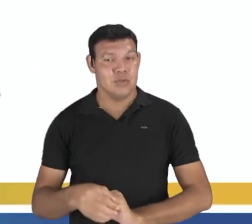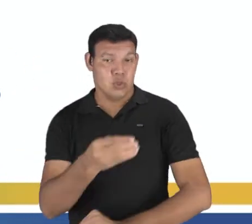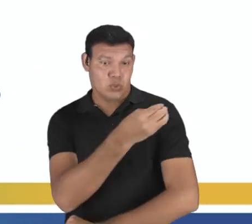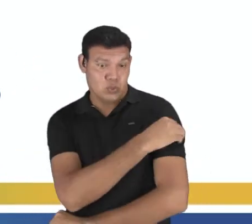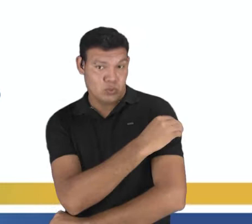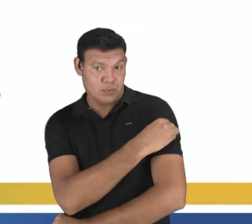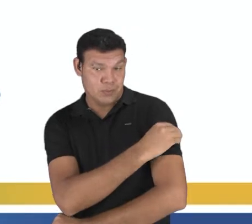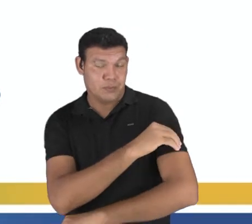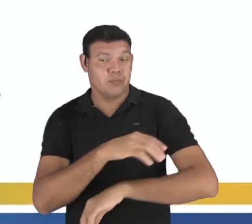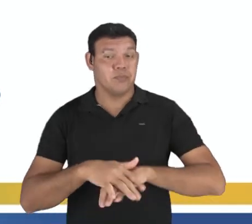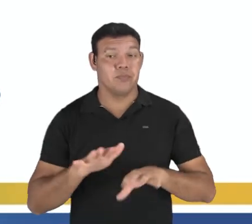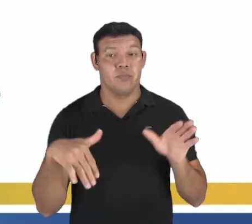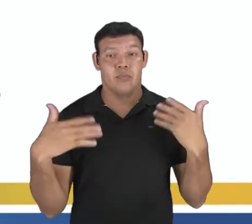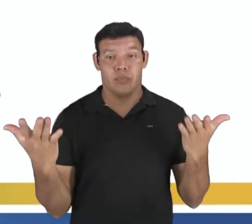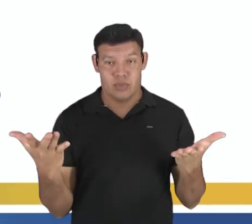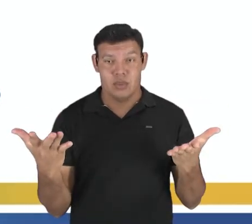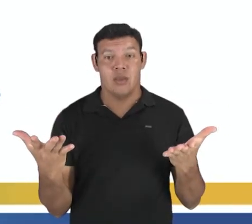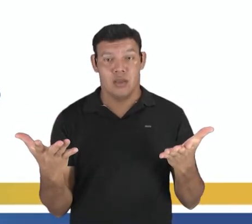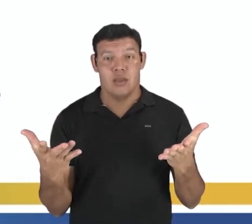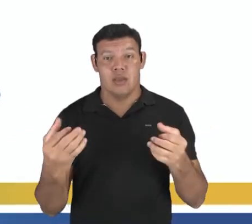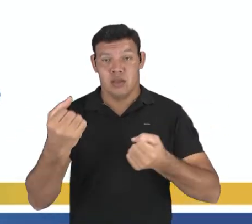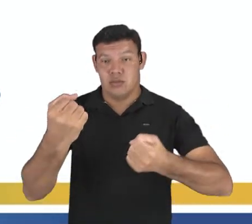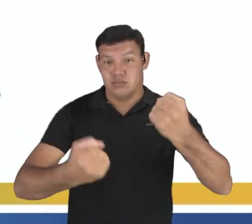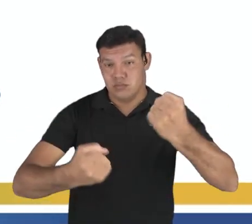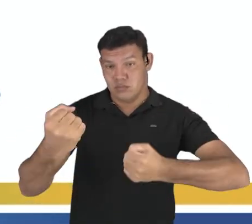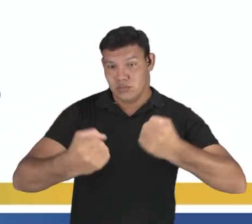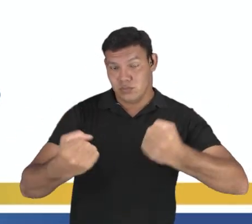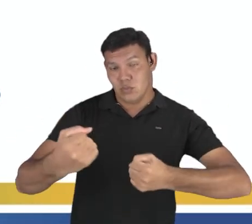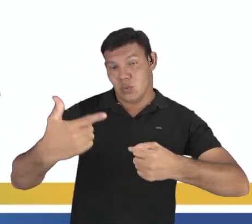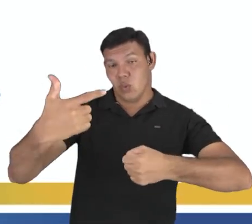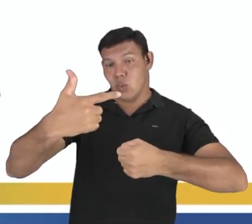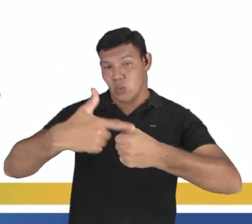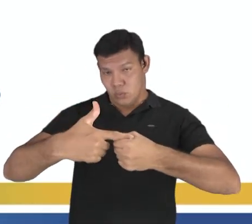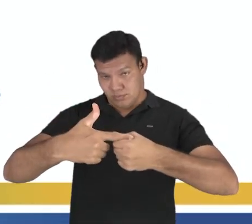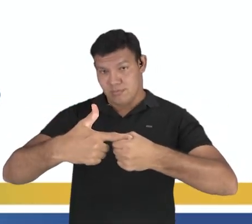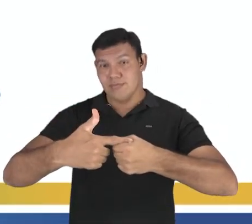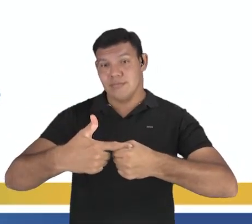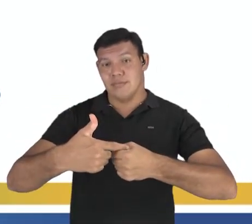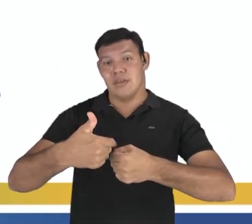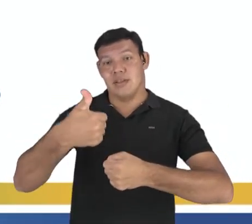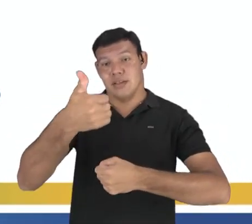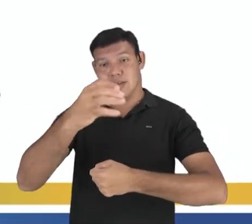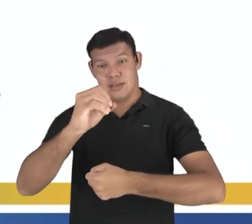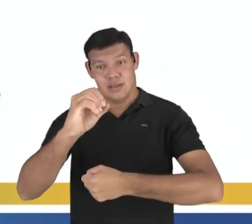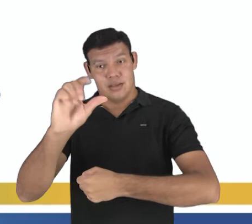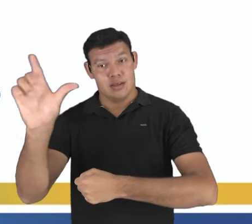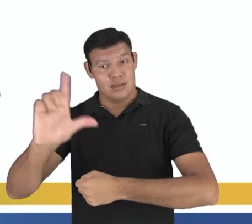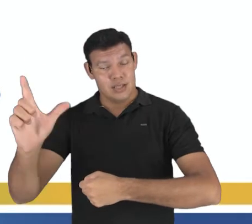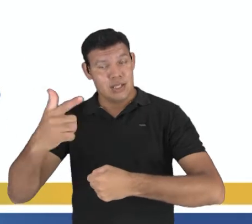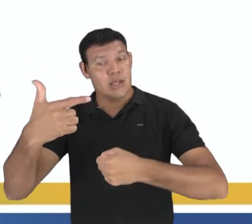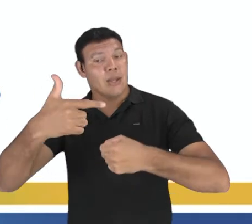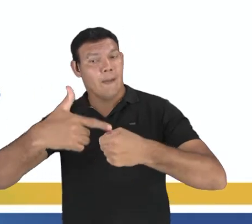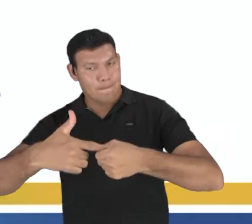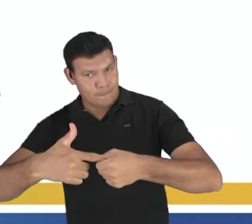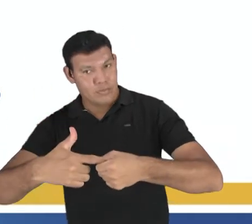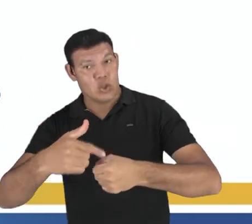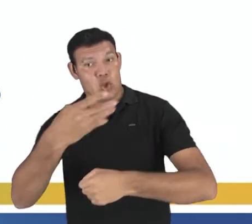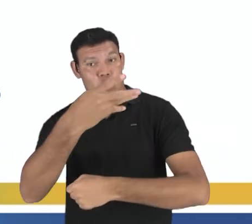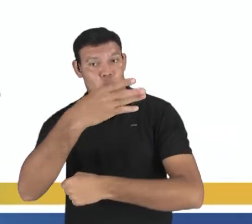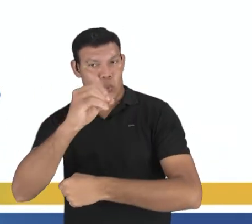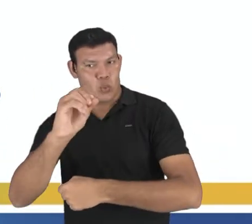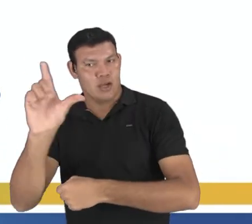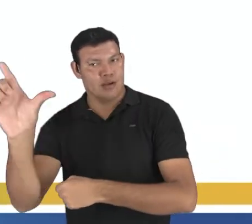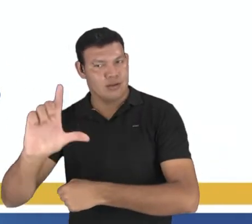álcool. E aí nós vamos concluir que o veículo foi abastecido com 10 litros de gasolina e 40 litros de